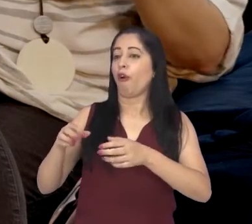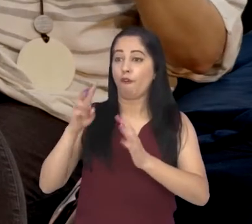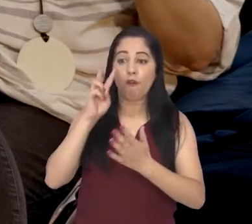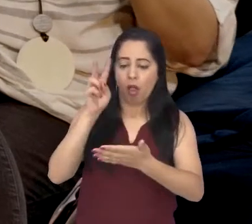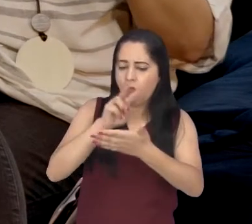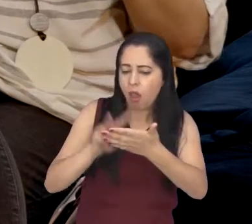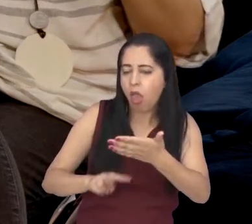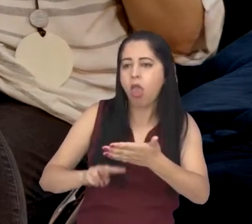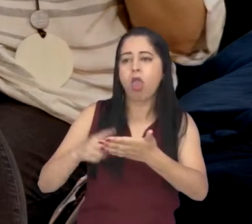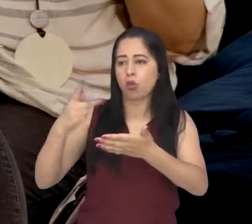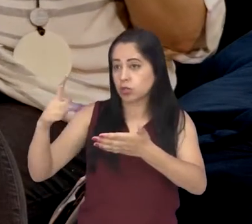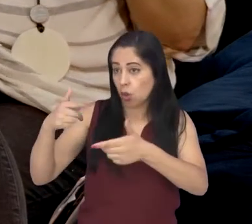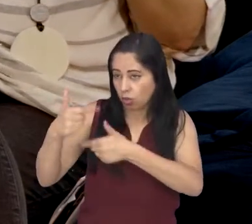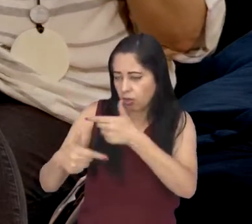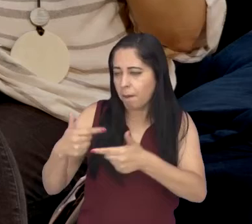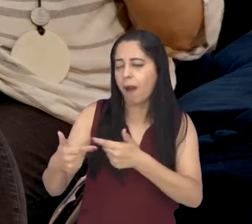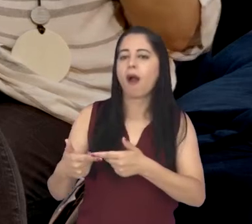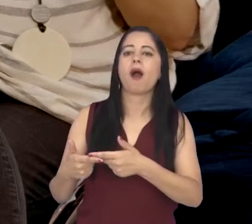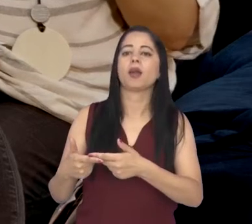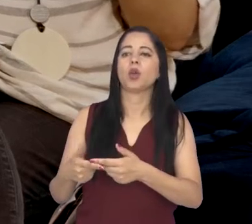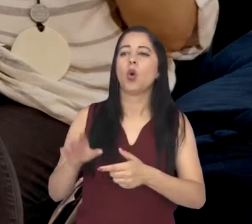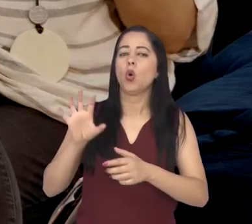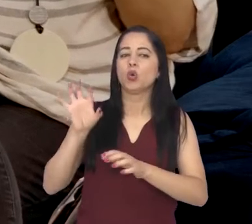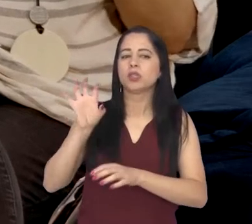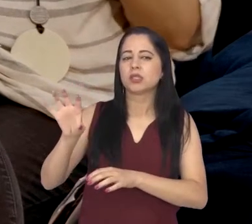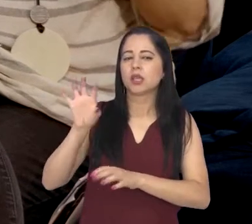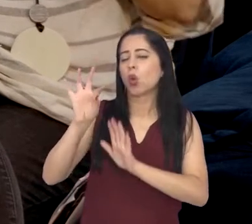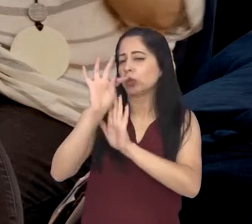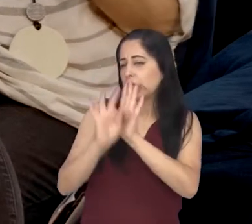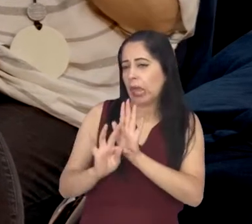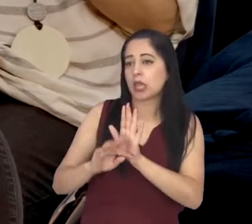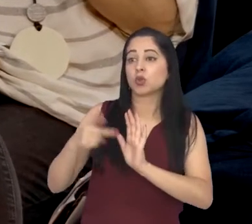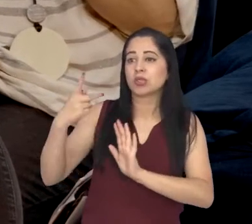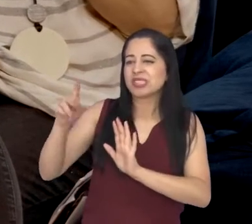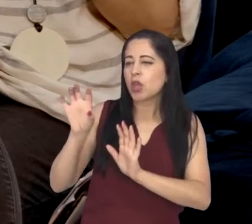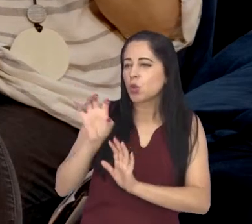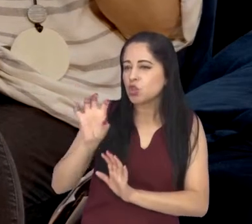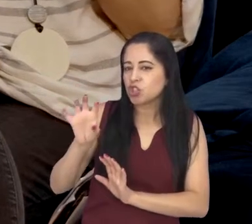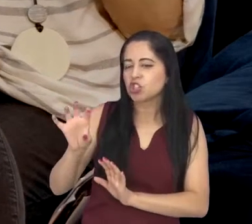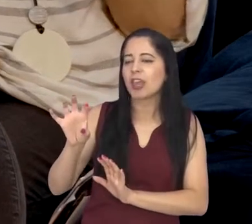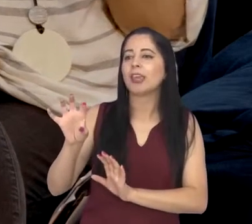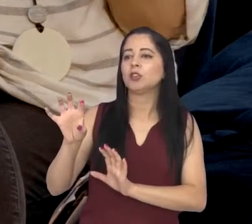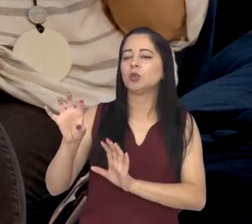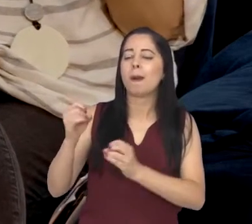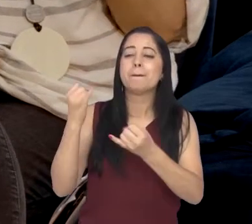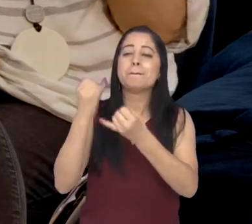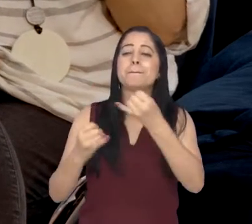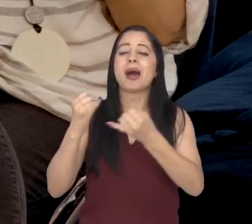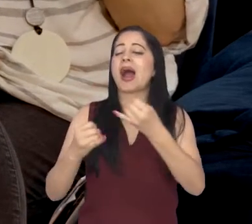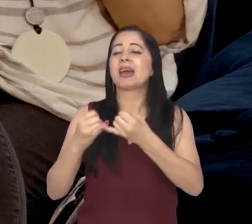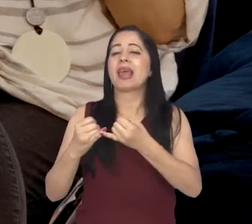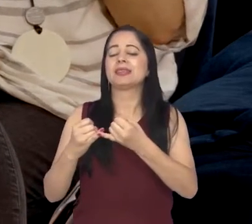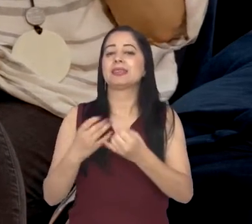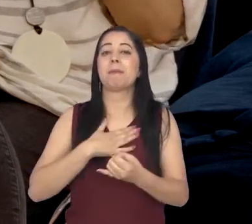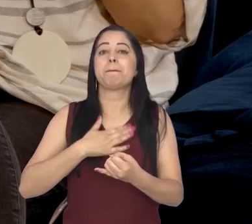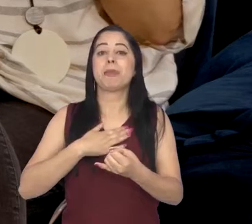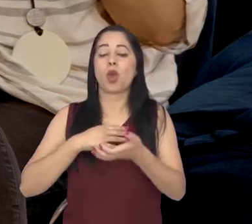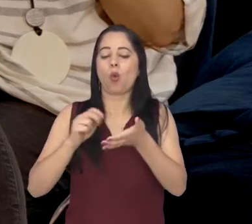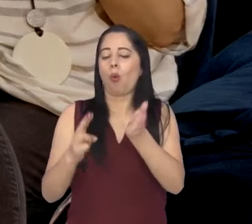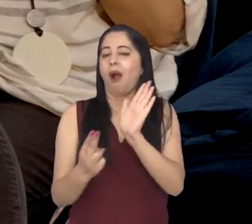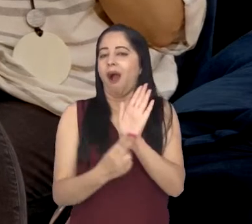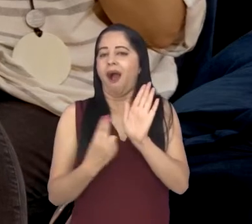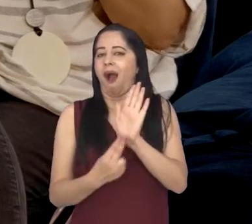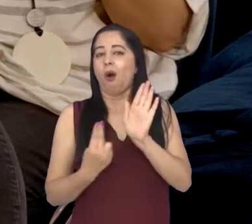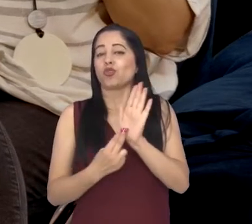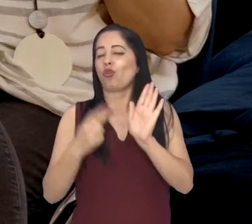suas narrações, e o seu estilo sempre me foi muito parecido com um escritor que eu tenho, tipo, ele no meu